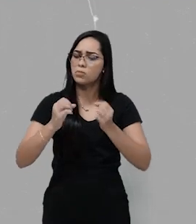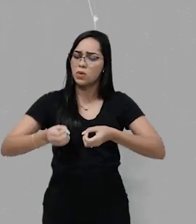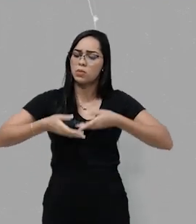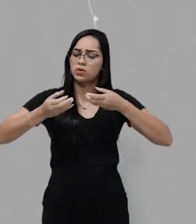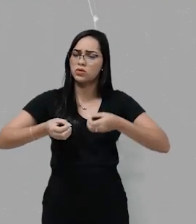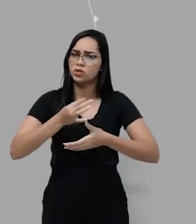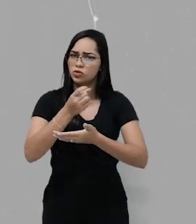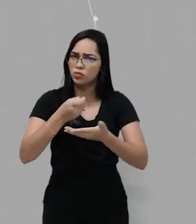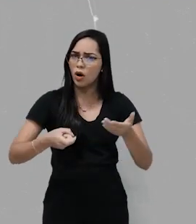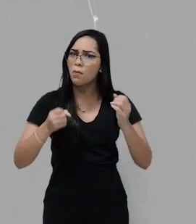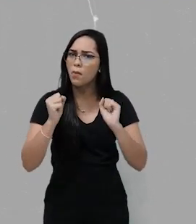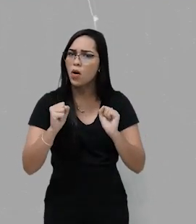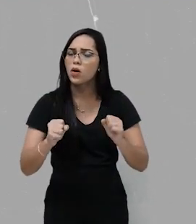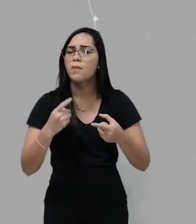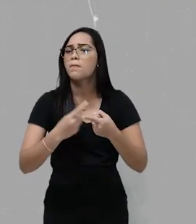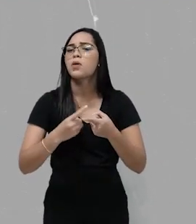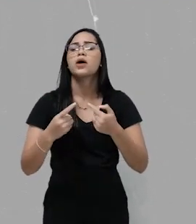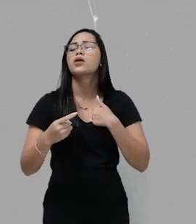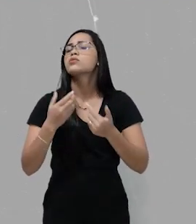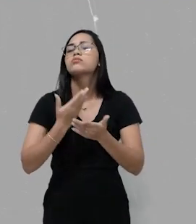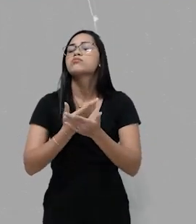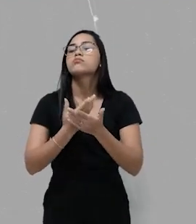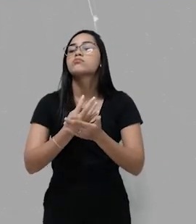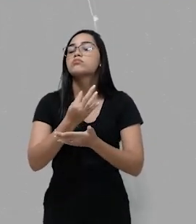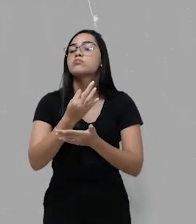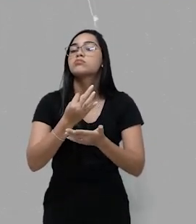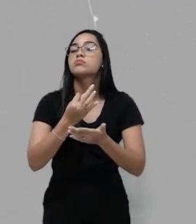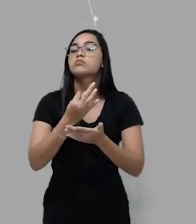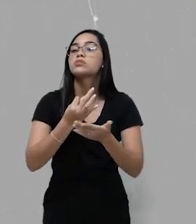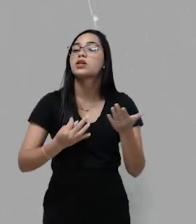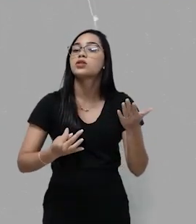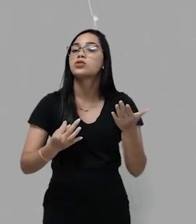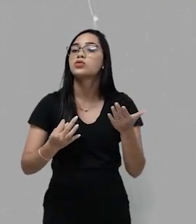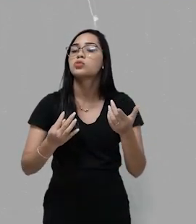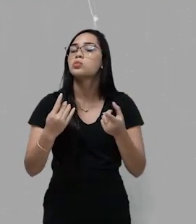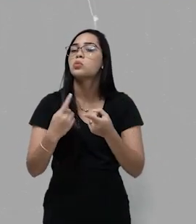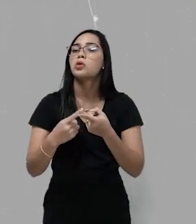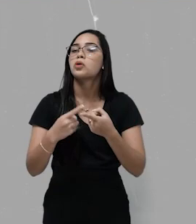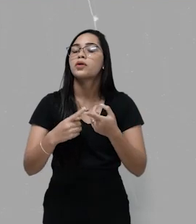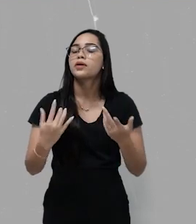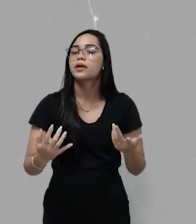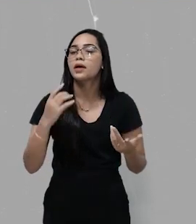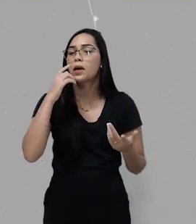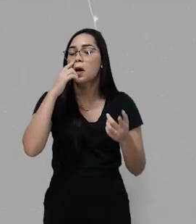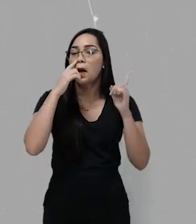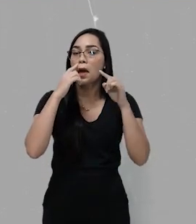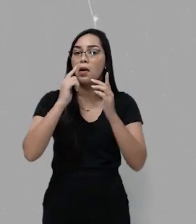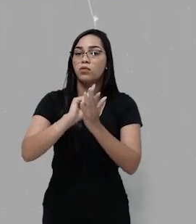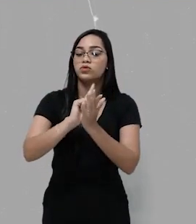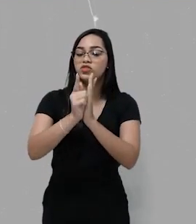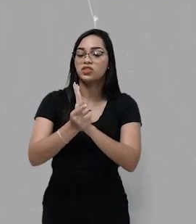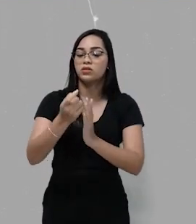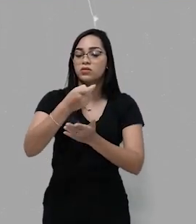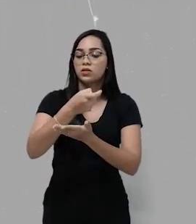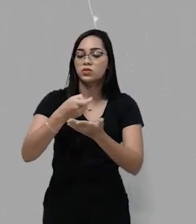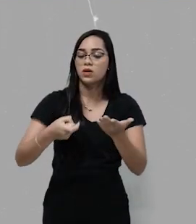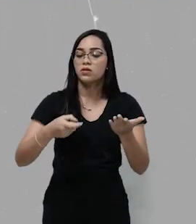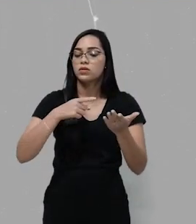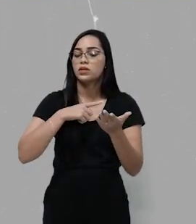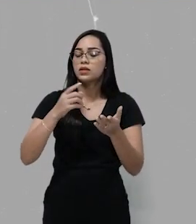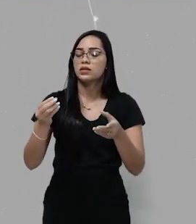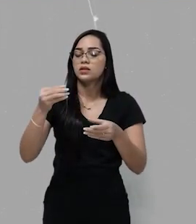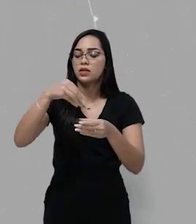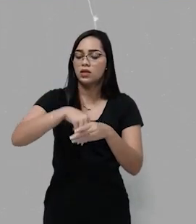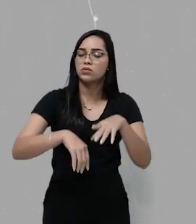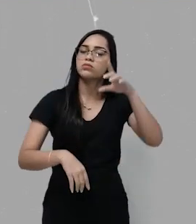Posso. Por que eu tenho que estudar o texto teatral? Porque é uma produção textual, né? Uma tipologia textual, não. É um gênero textual, faz parte do